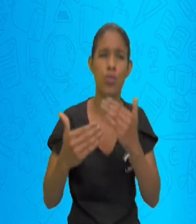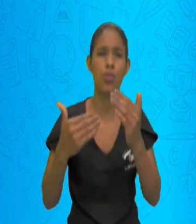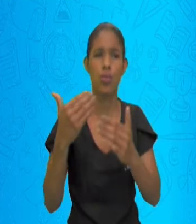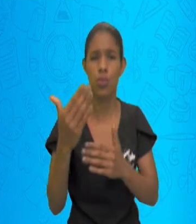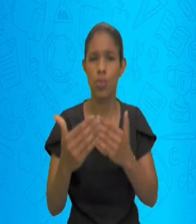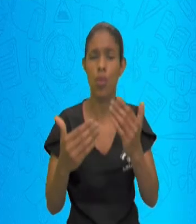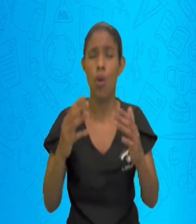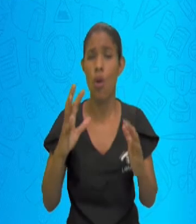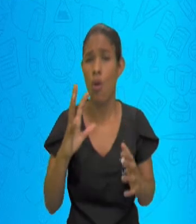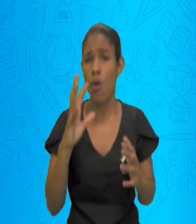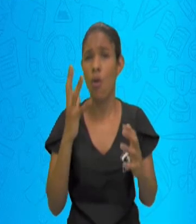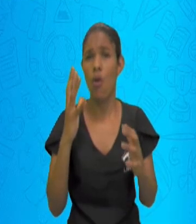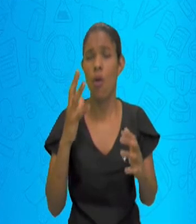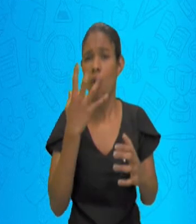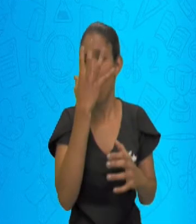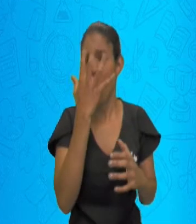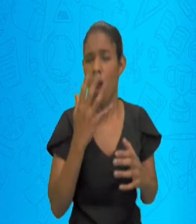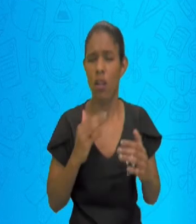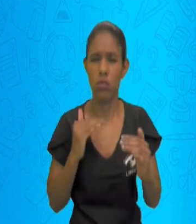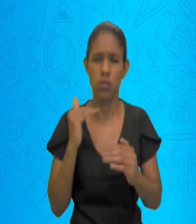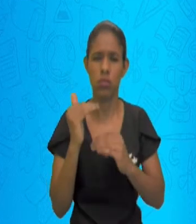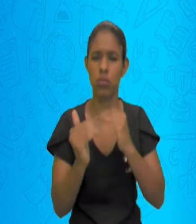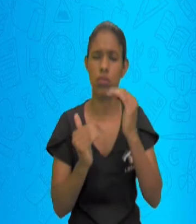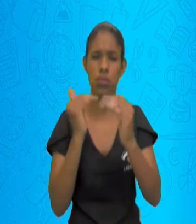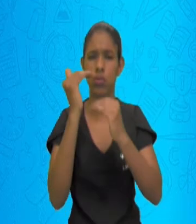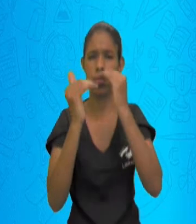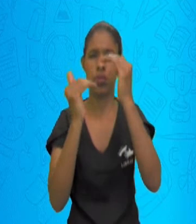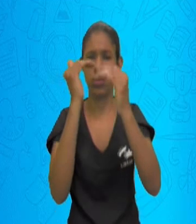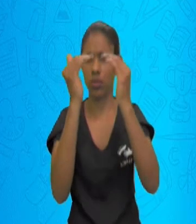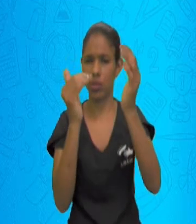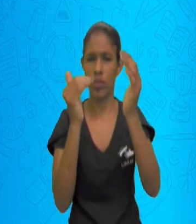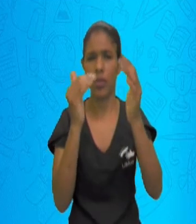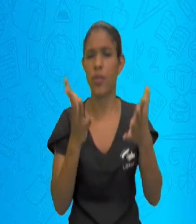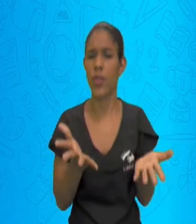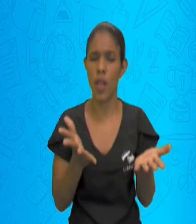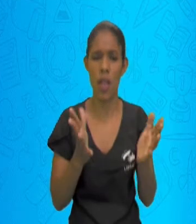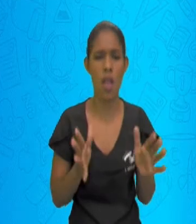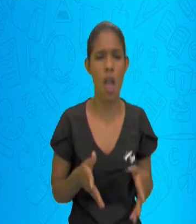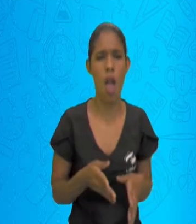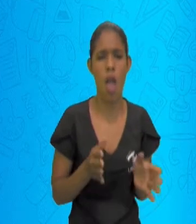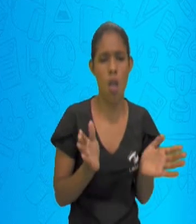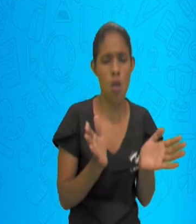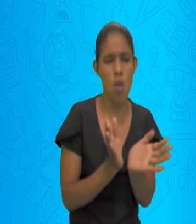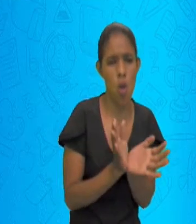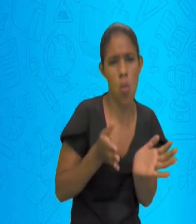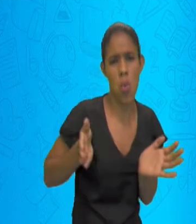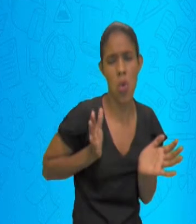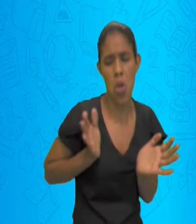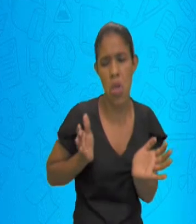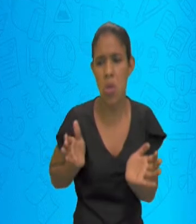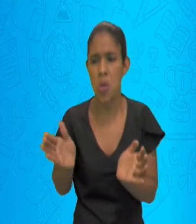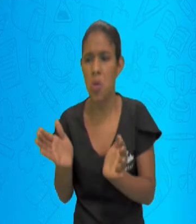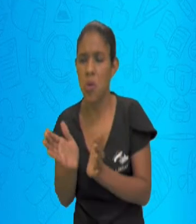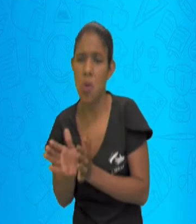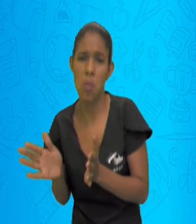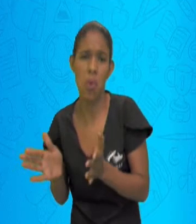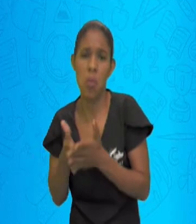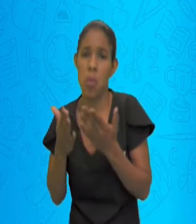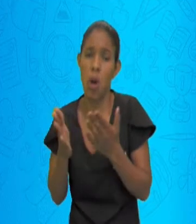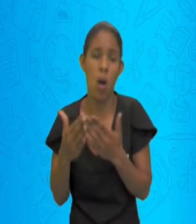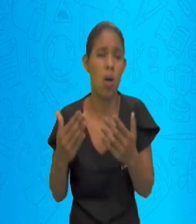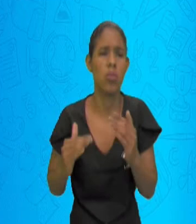formas de realização, tanto entre as classes dominantes como entre as classes mais populares. Por volta da década